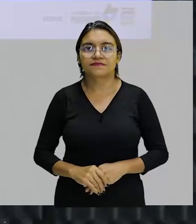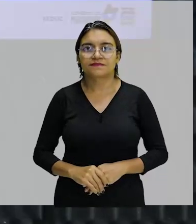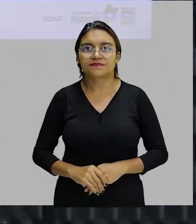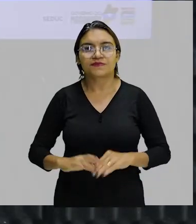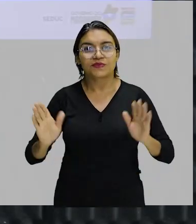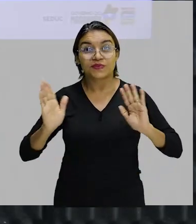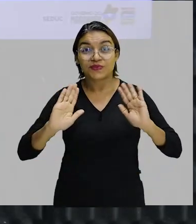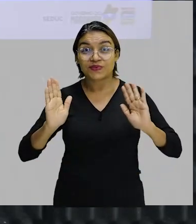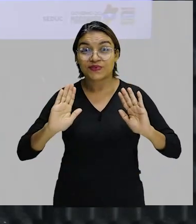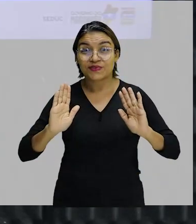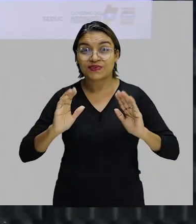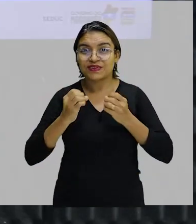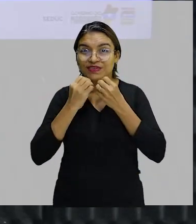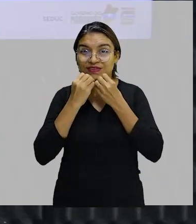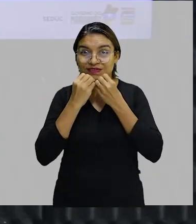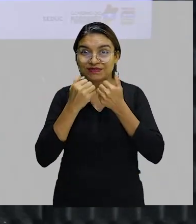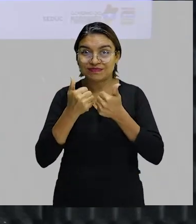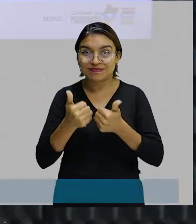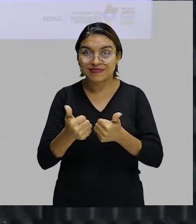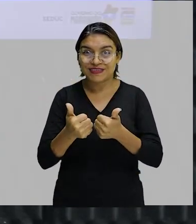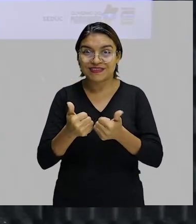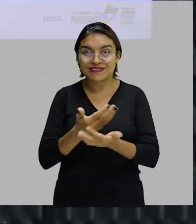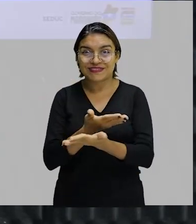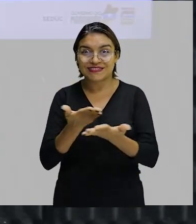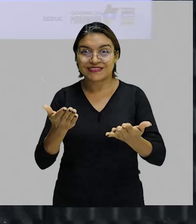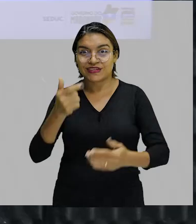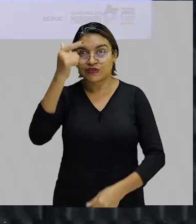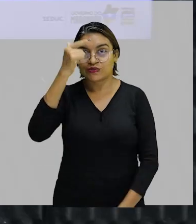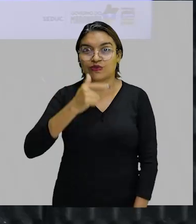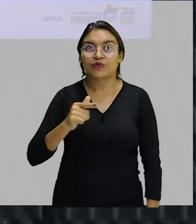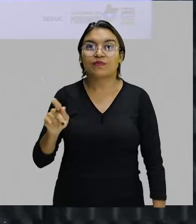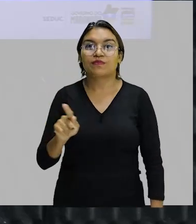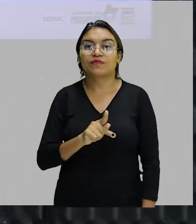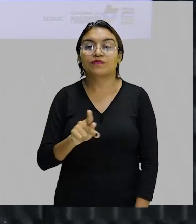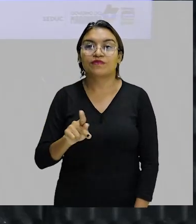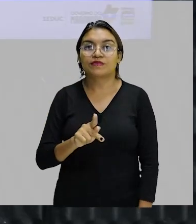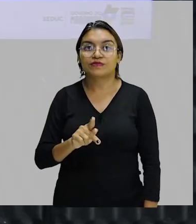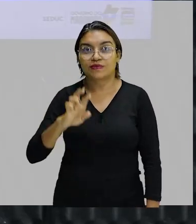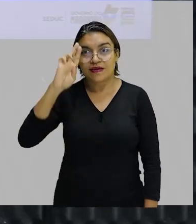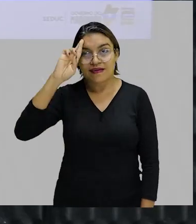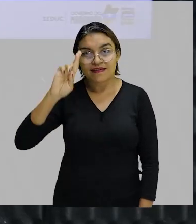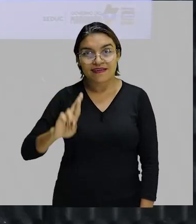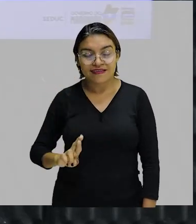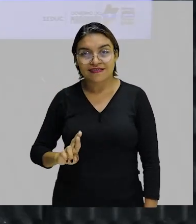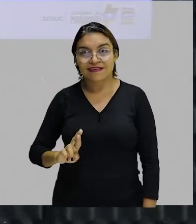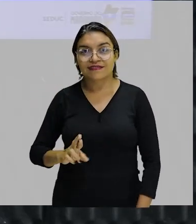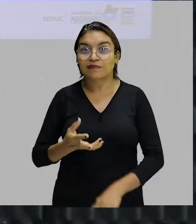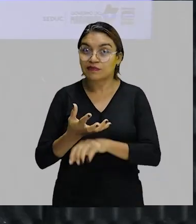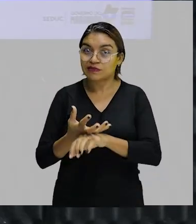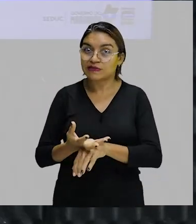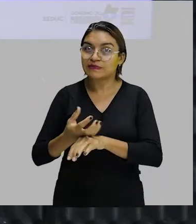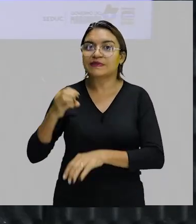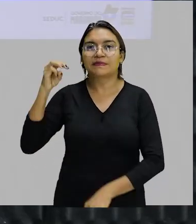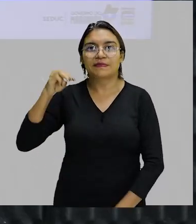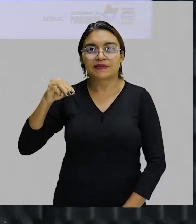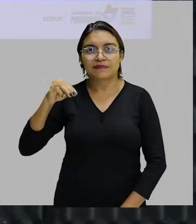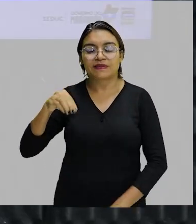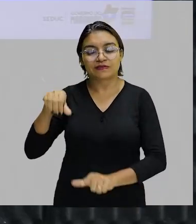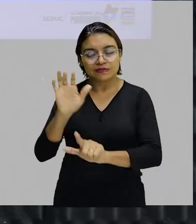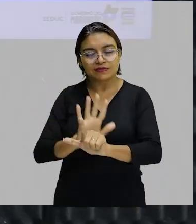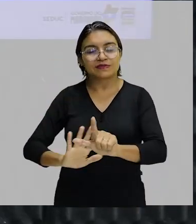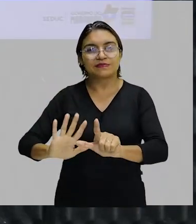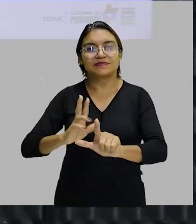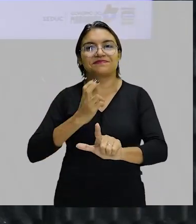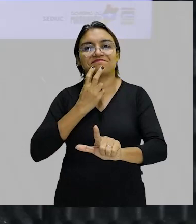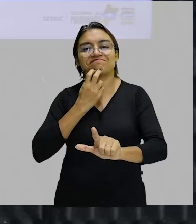E aí, meus amores, tudo bem com vocês? Eu sou a professora Renata Fex, estou a professora de matemática da plataforma Gonçalves Dias e, na